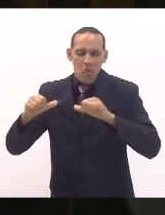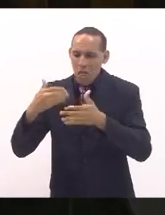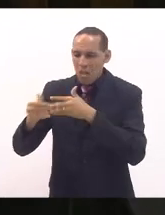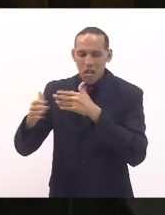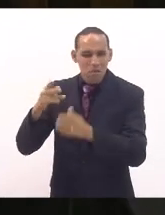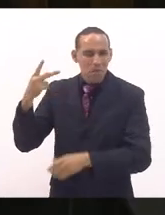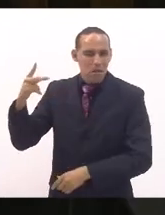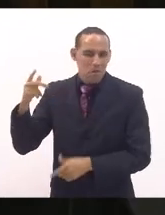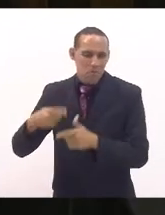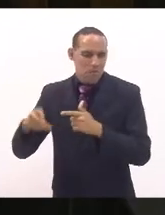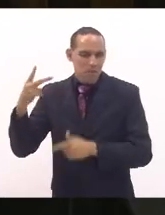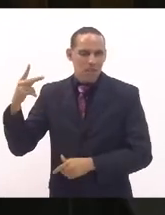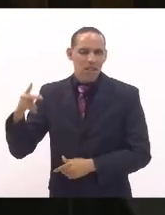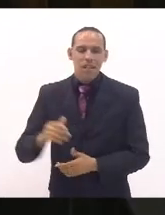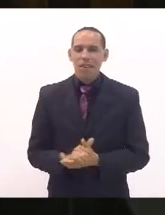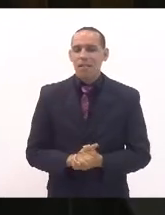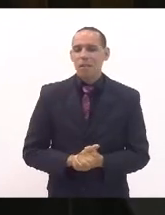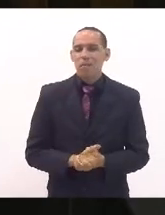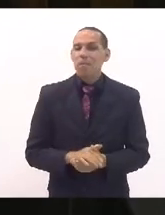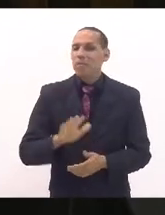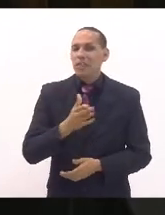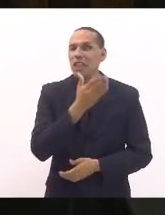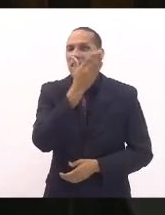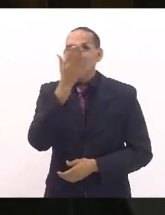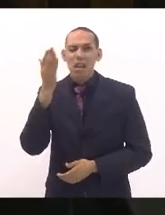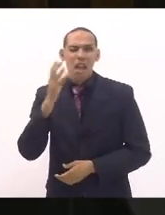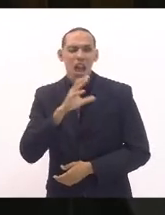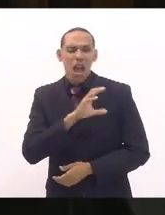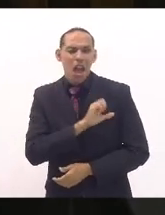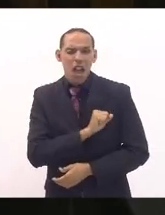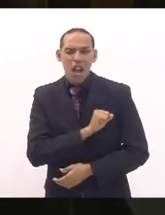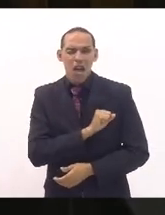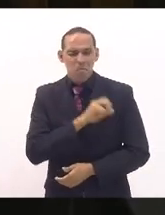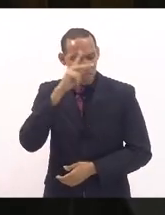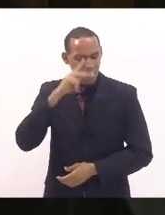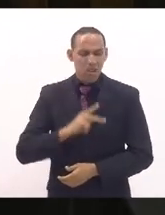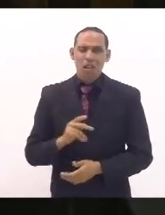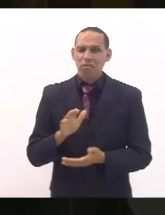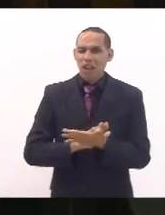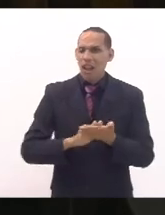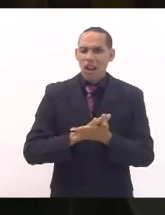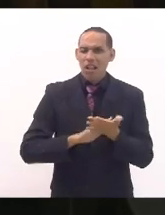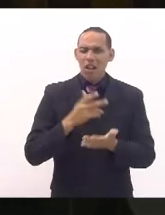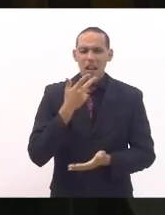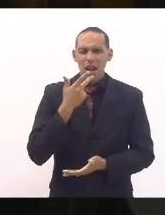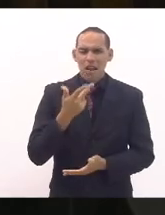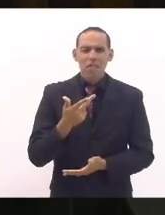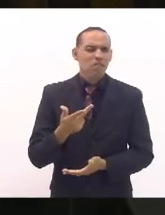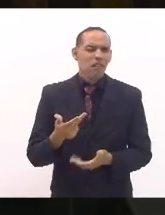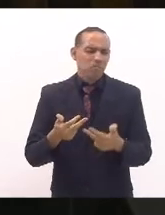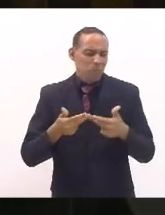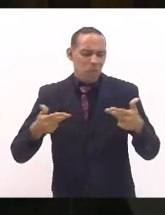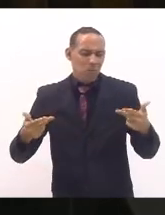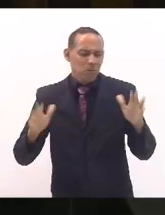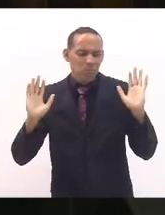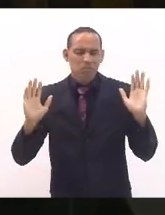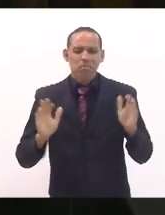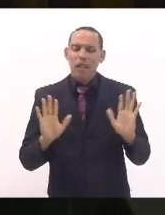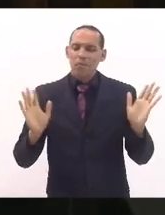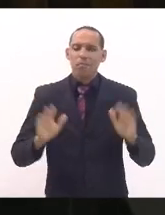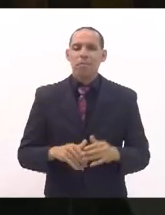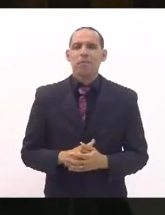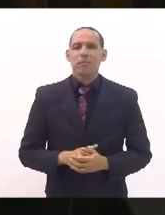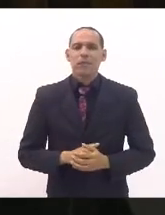Mas, logo eles, que muitas vezes não têm amor nem ao seu próprio, não digo nem com a pimenta, eu digo com outras coisas, mas tudo